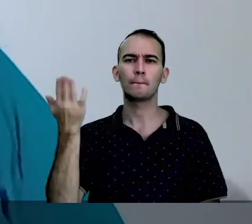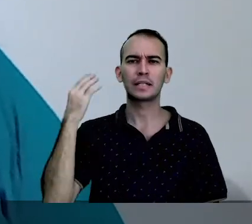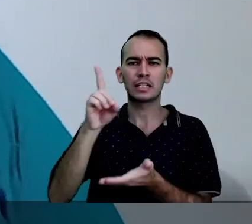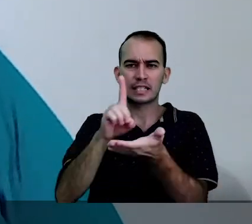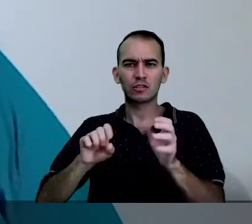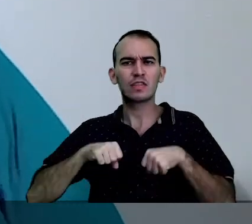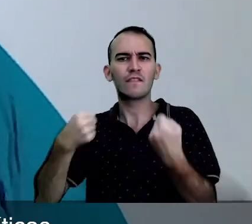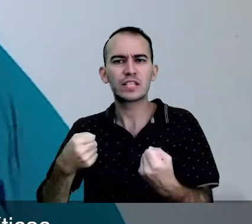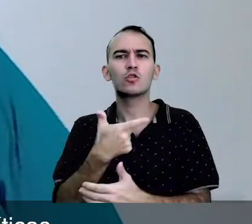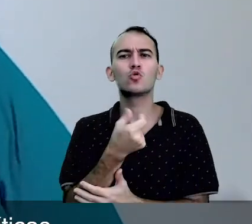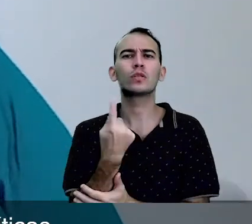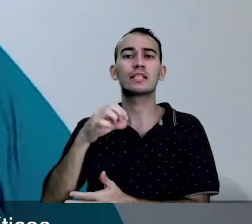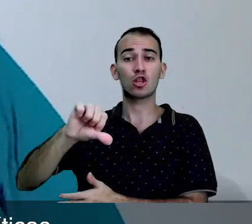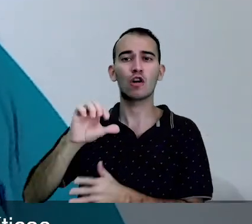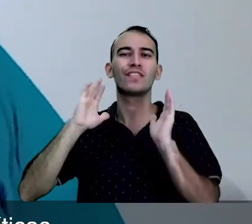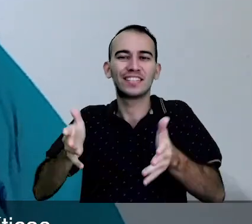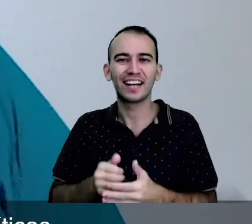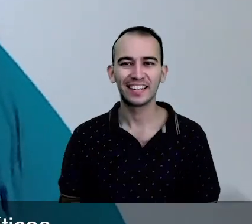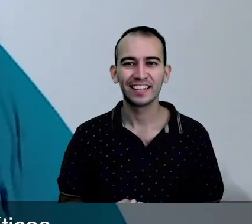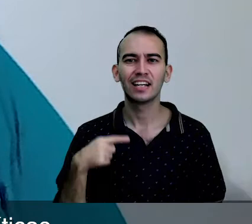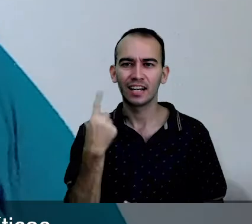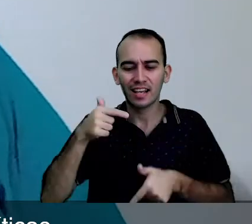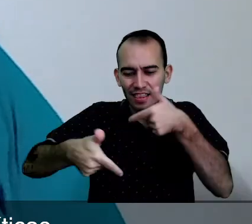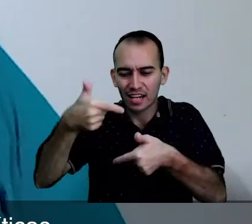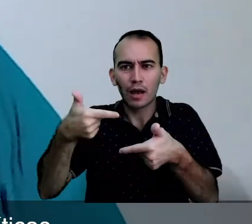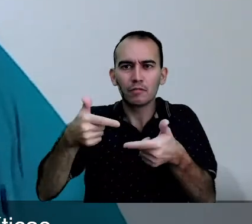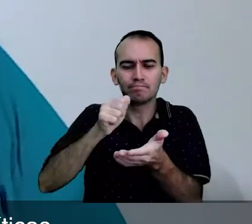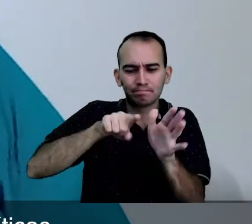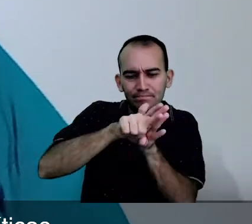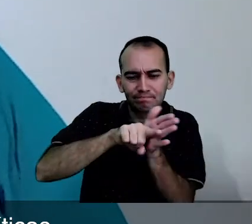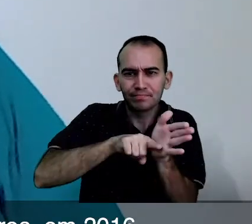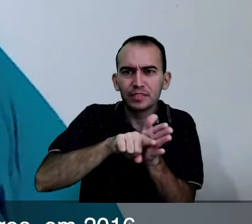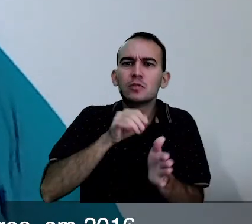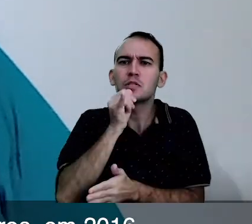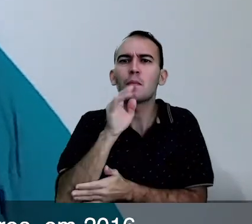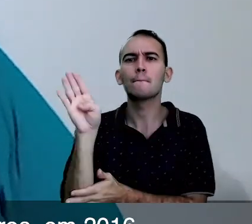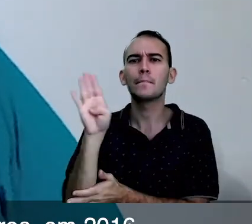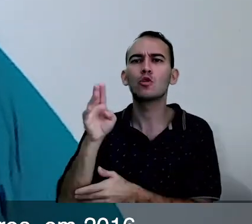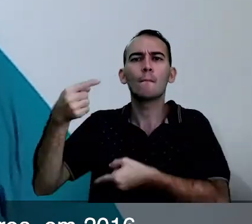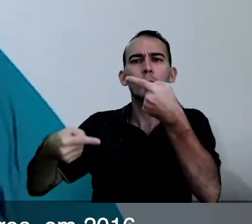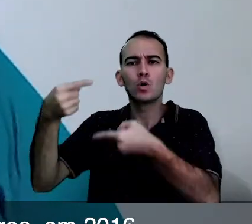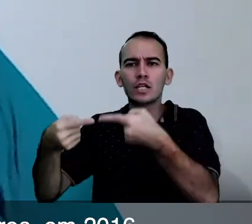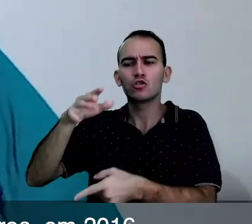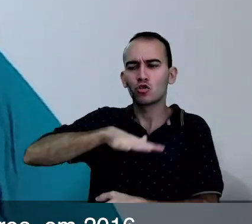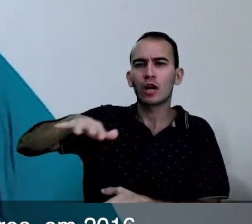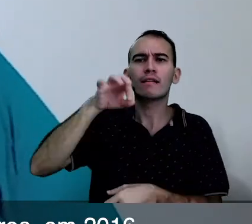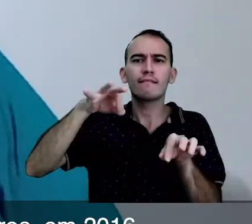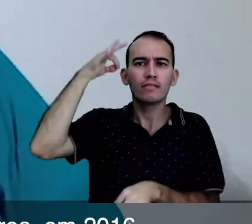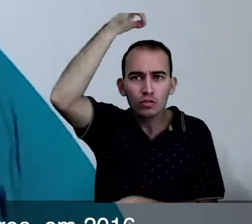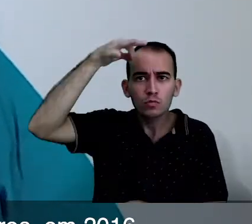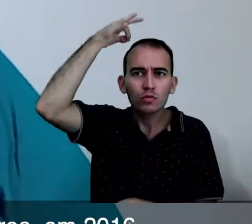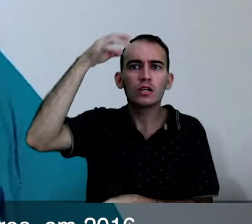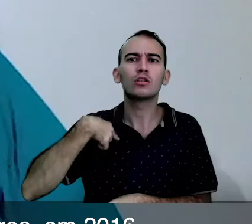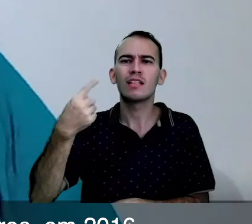em 2019. No meu trabalho, eu analisei a produção de narrativas biopolíticas do coletivo Ninja Espírito Santo durante os